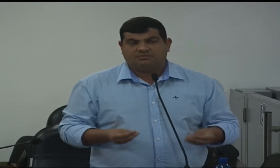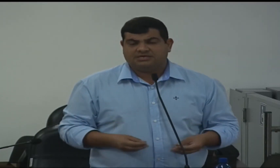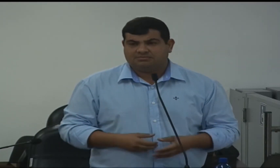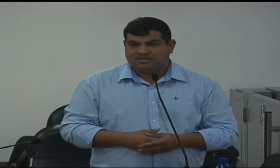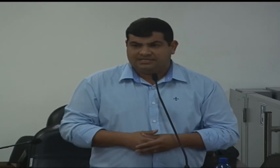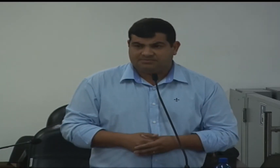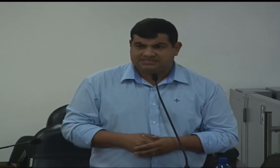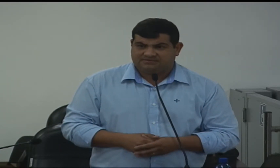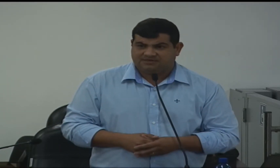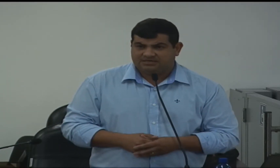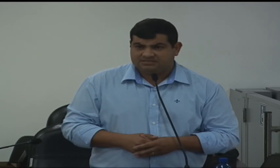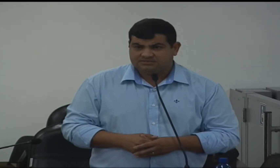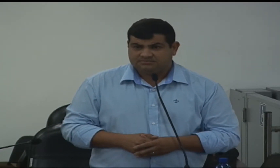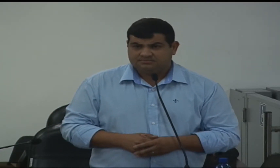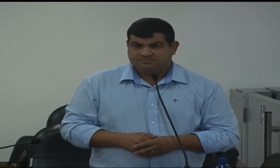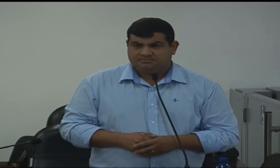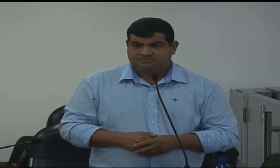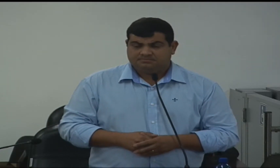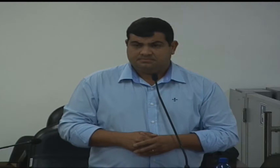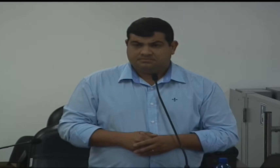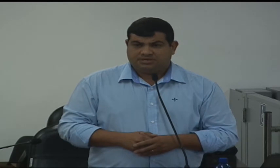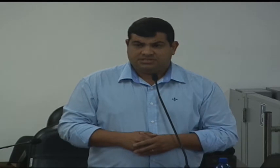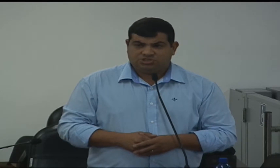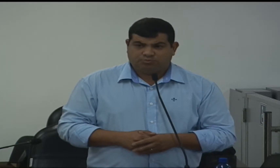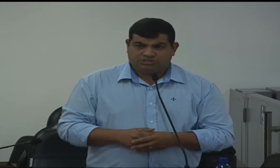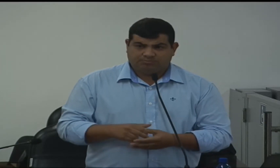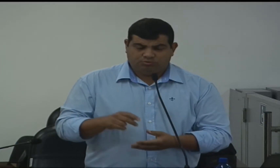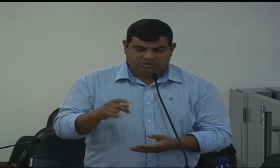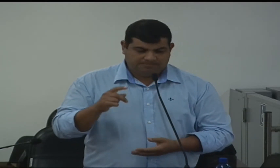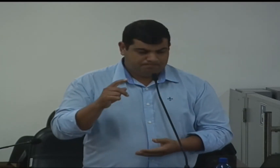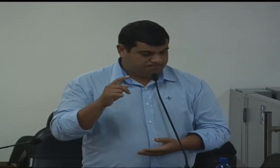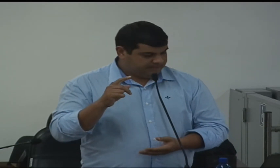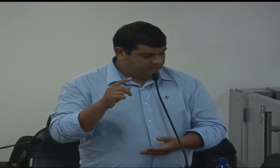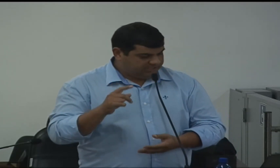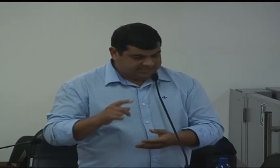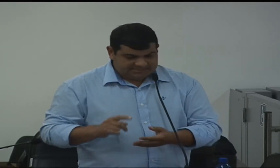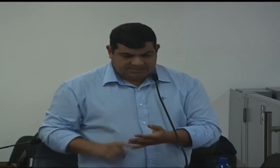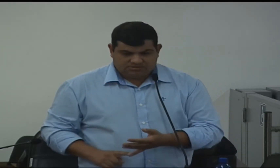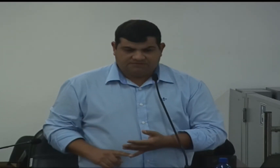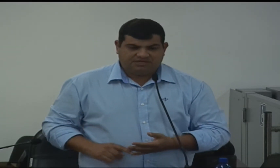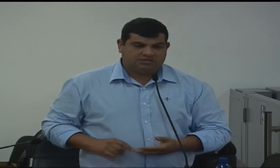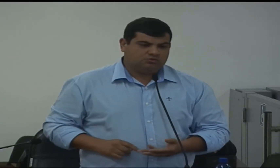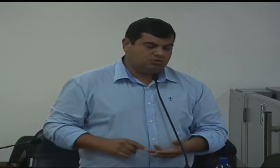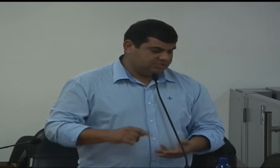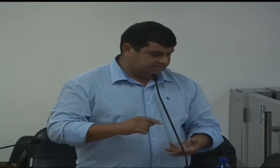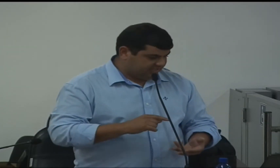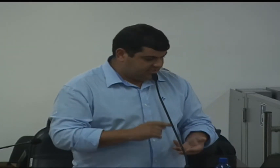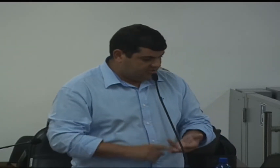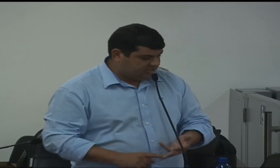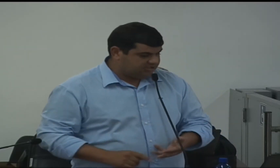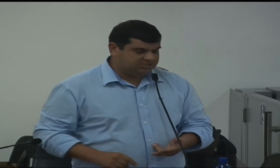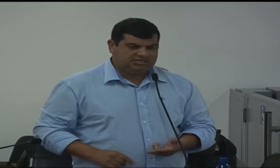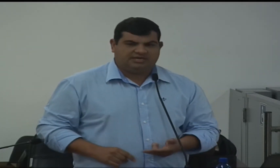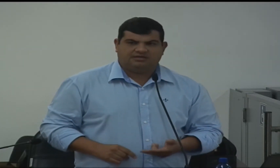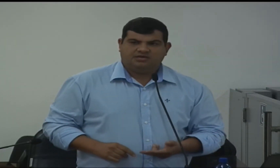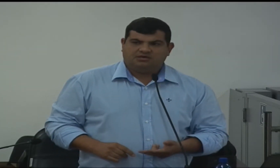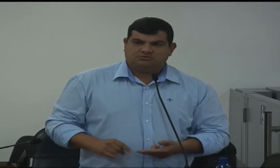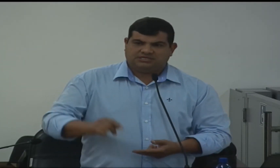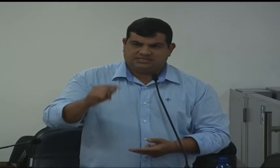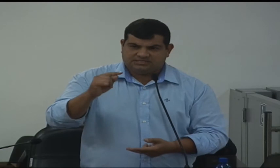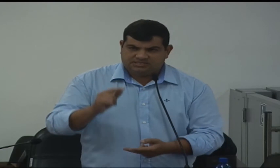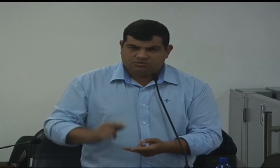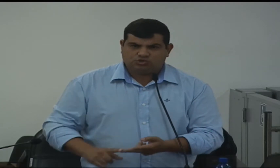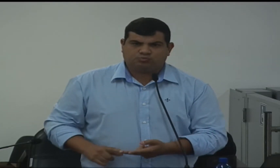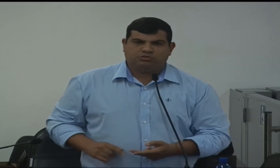ter leis mais severas, para que a gente possa punir os assassinos da vereadora, os assassinos da Gisele,